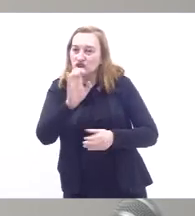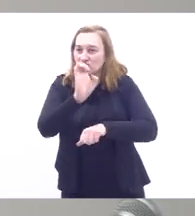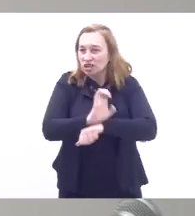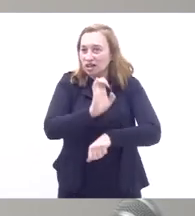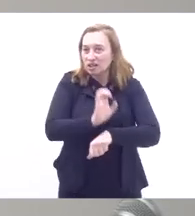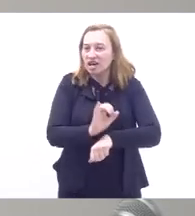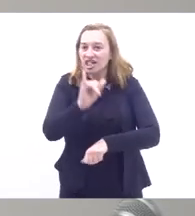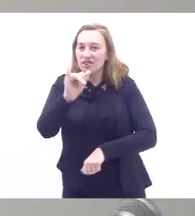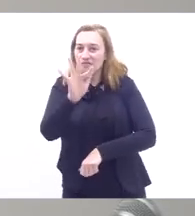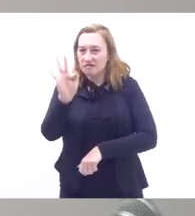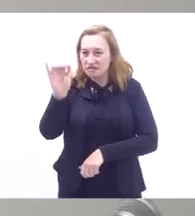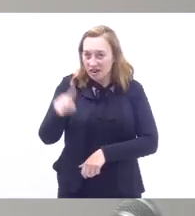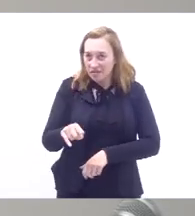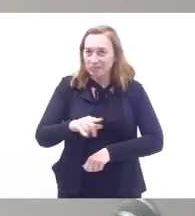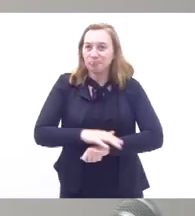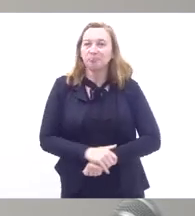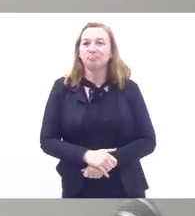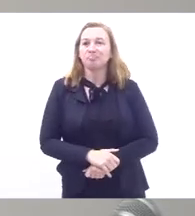de Ifá.